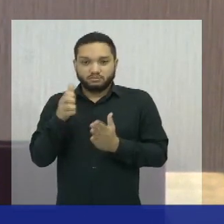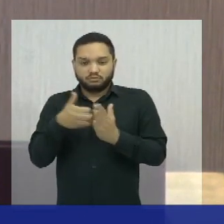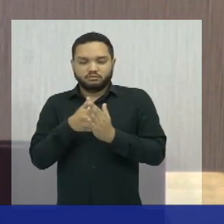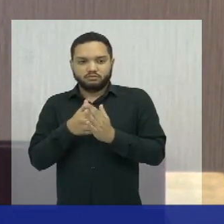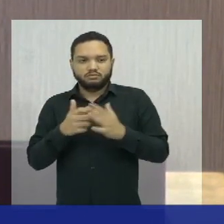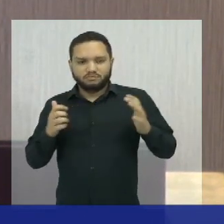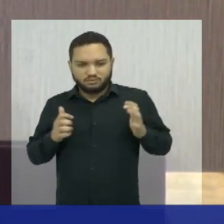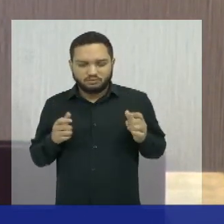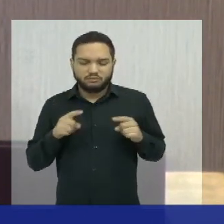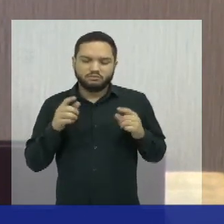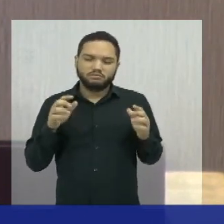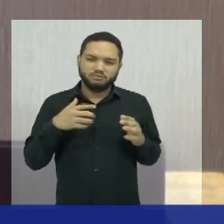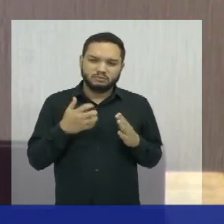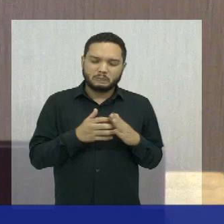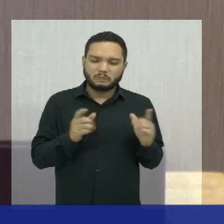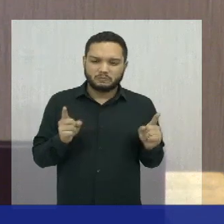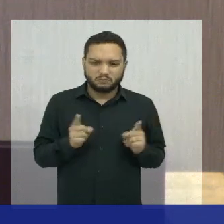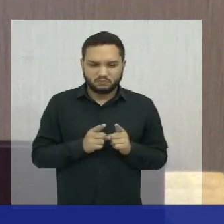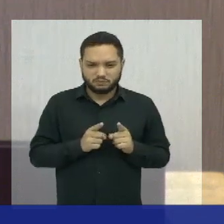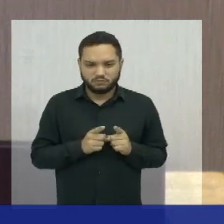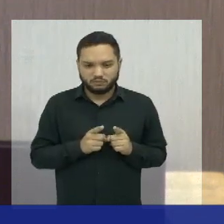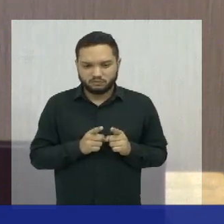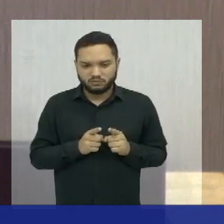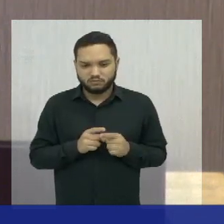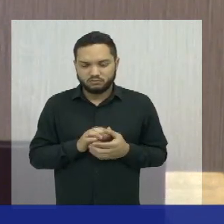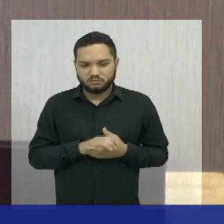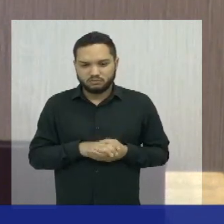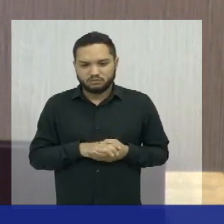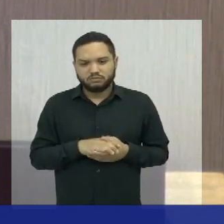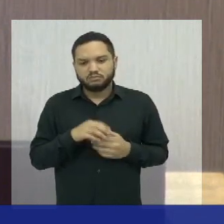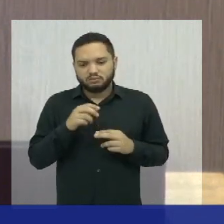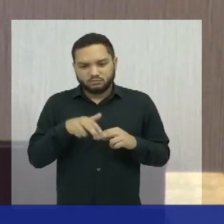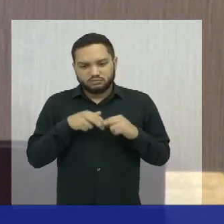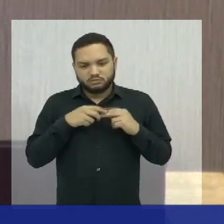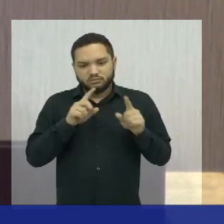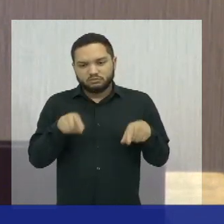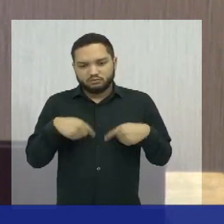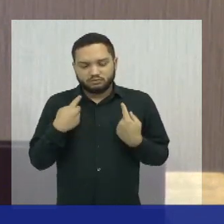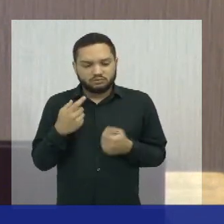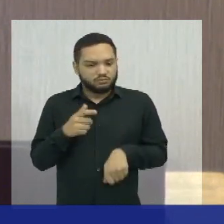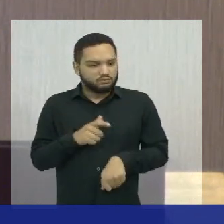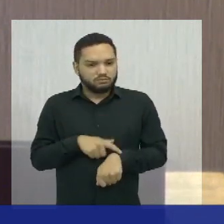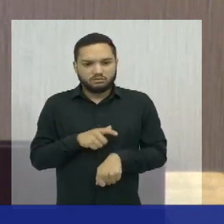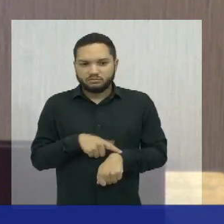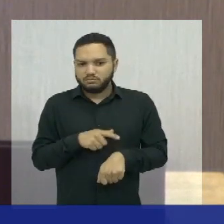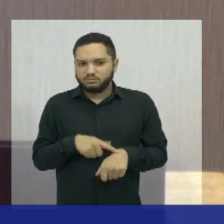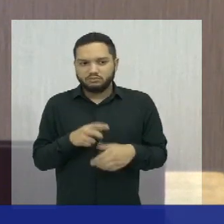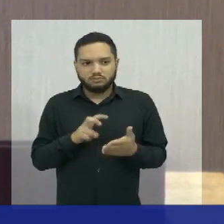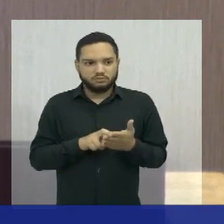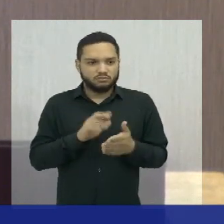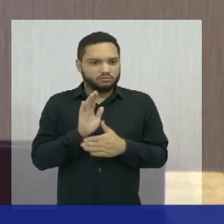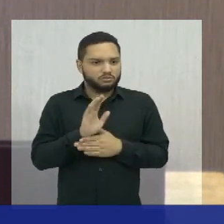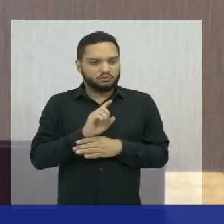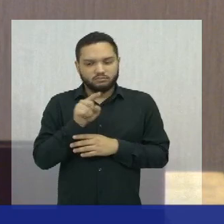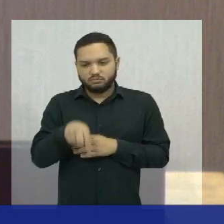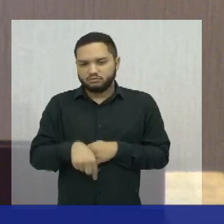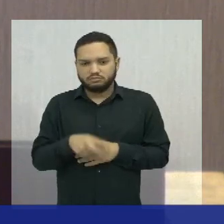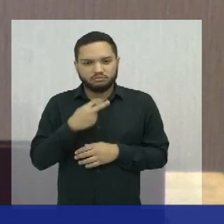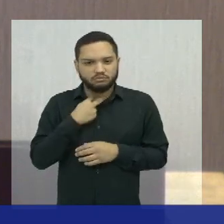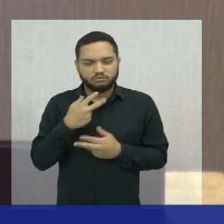nós estamos levando para a gente como grande desafio. Nós não temos esse devido